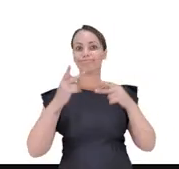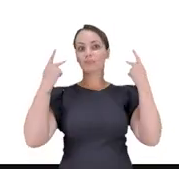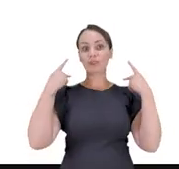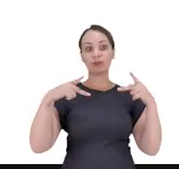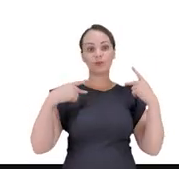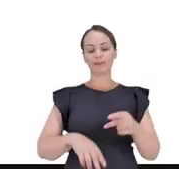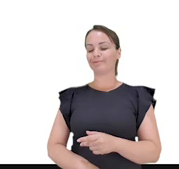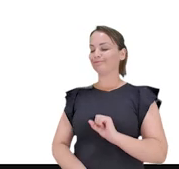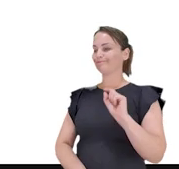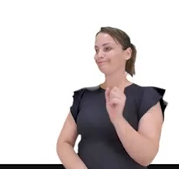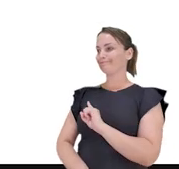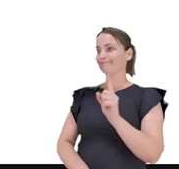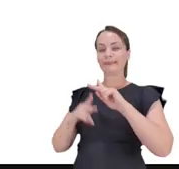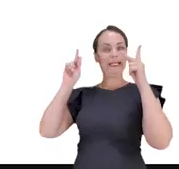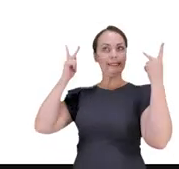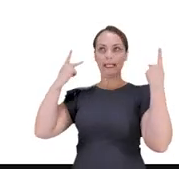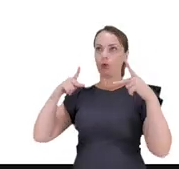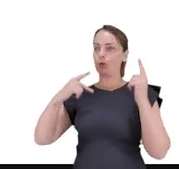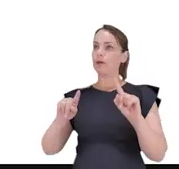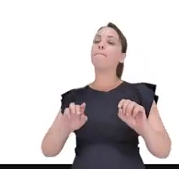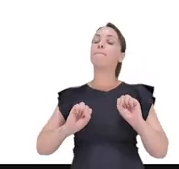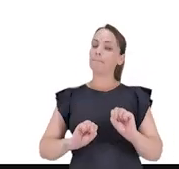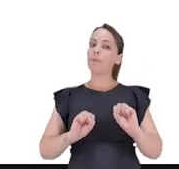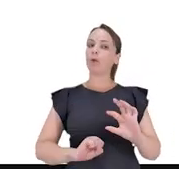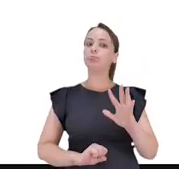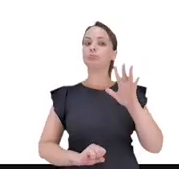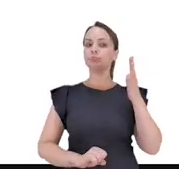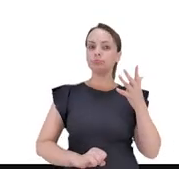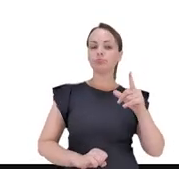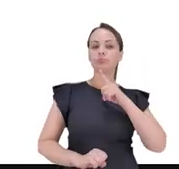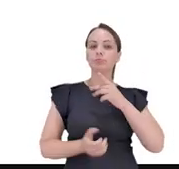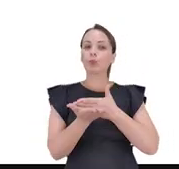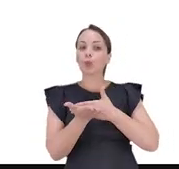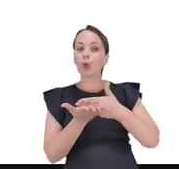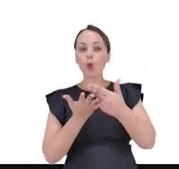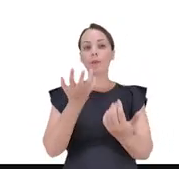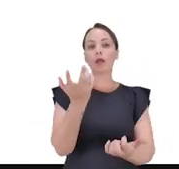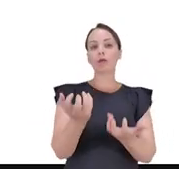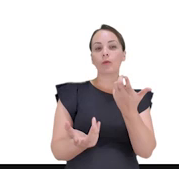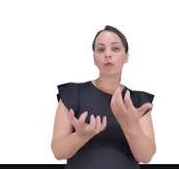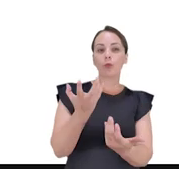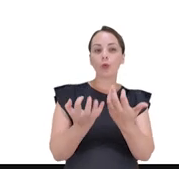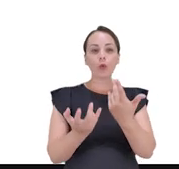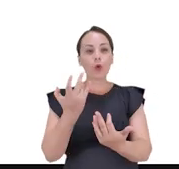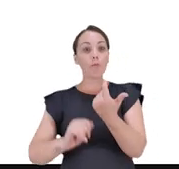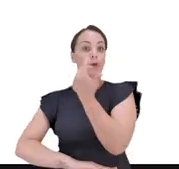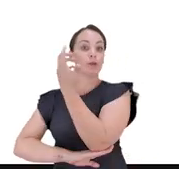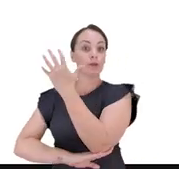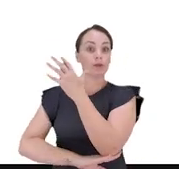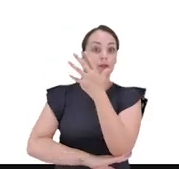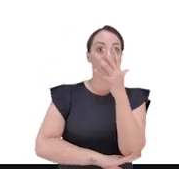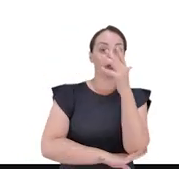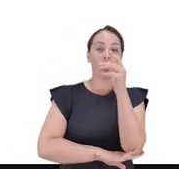é natural. Realmente pode ocasionar o início de uma queimada, de um incêndio florestal a